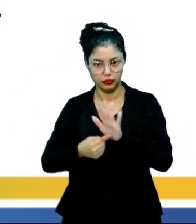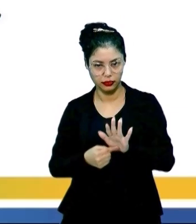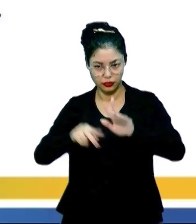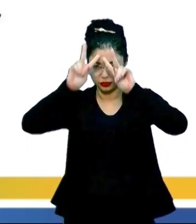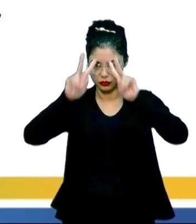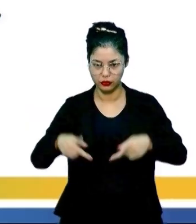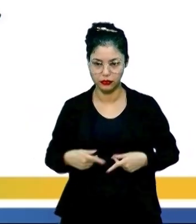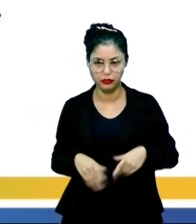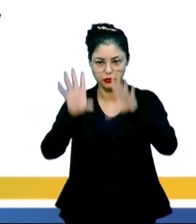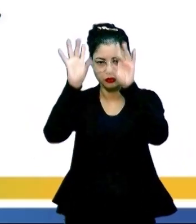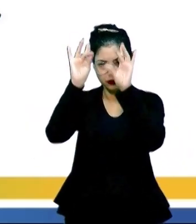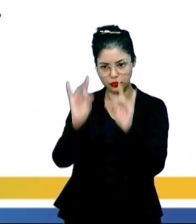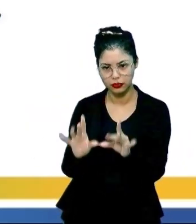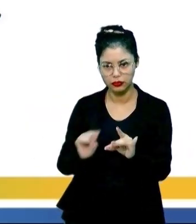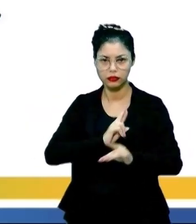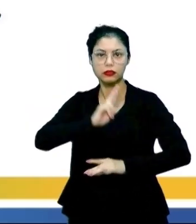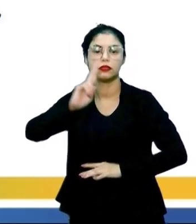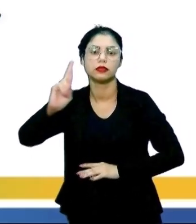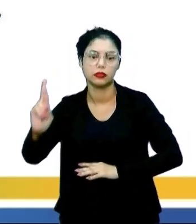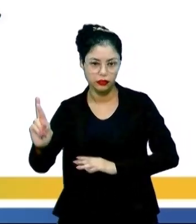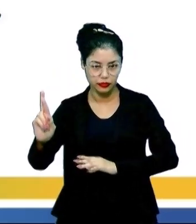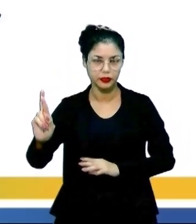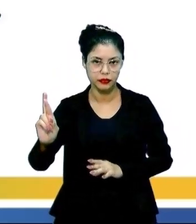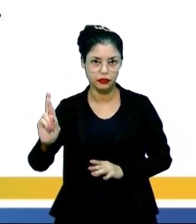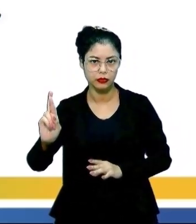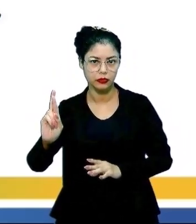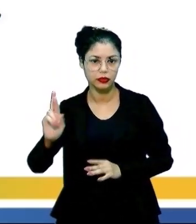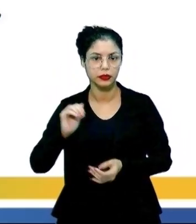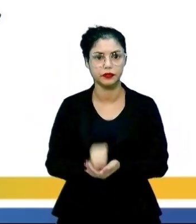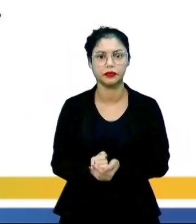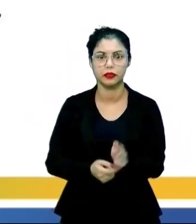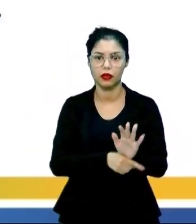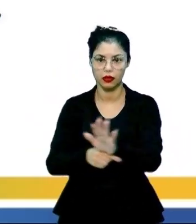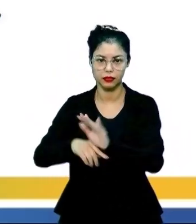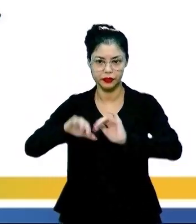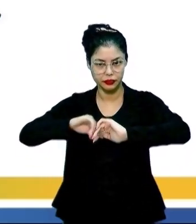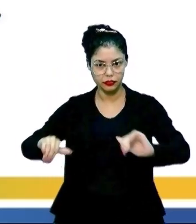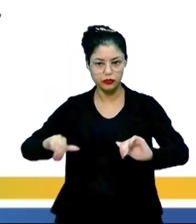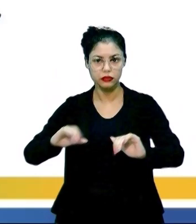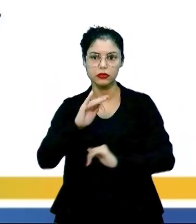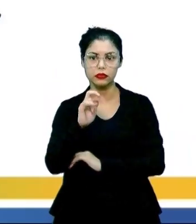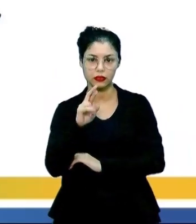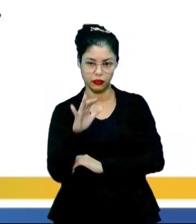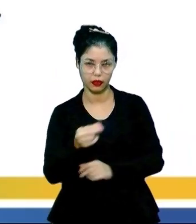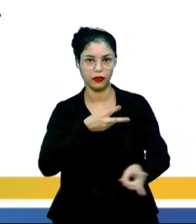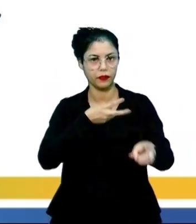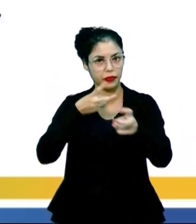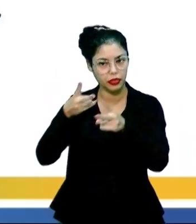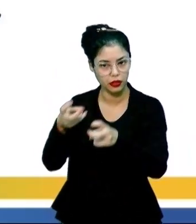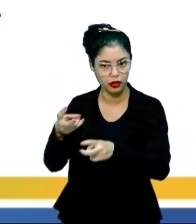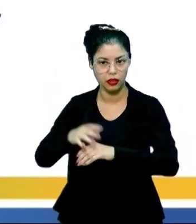na figura humana tem traços de fanatismo religioso para desencadear um efeito